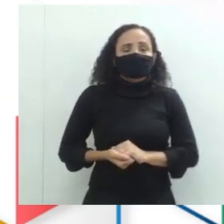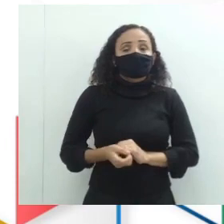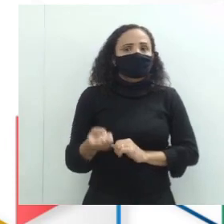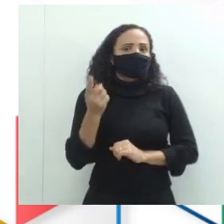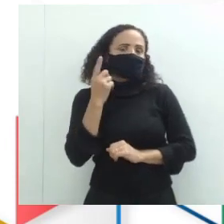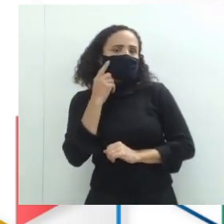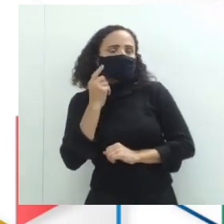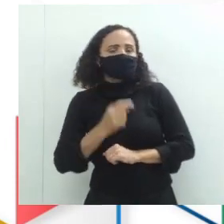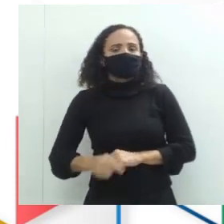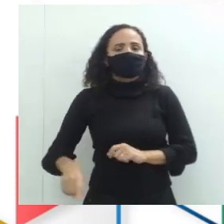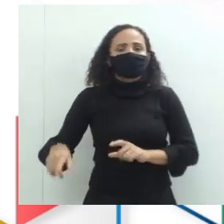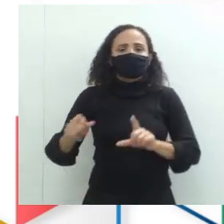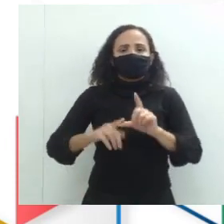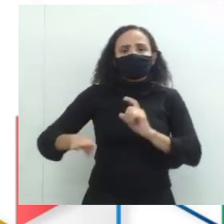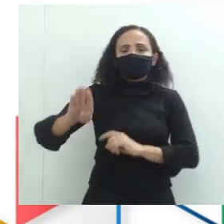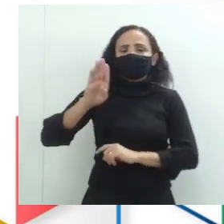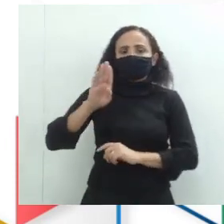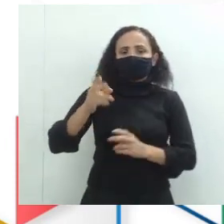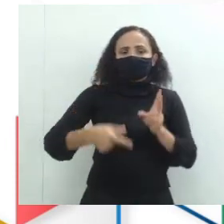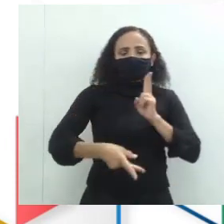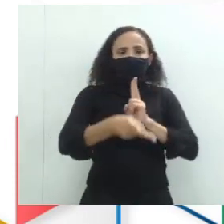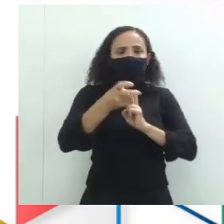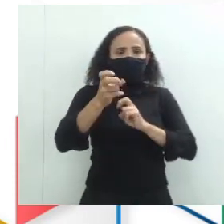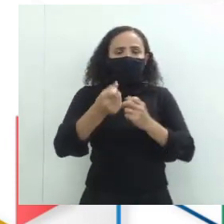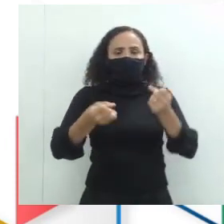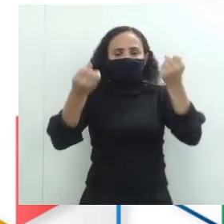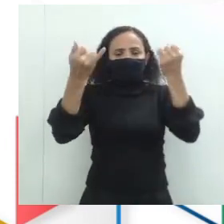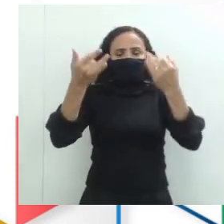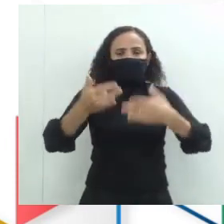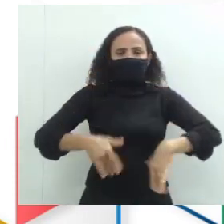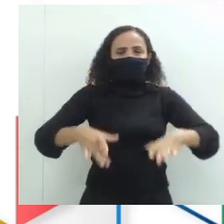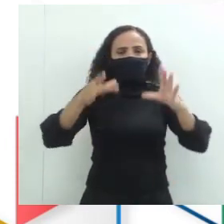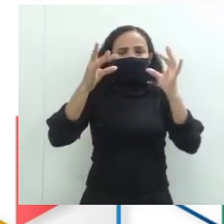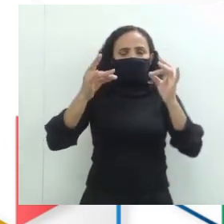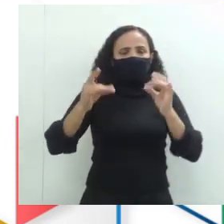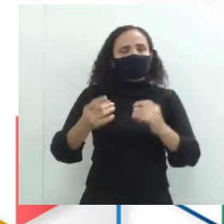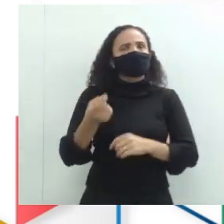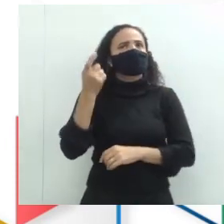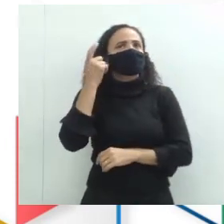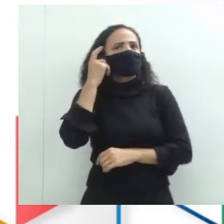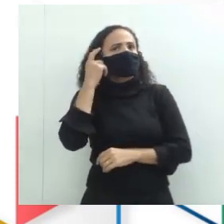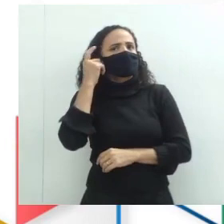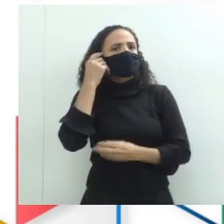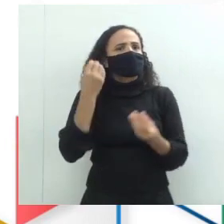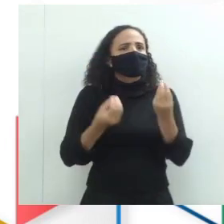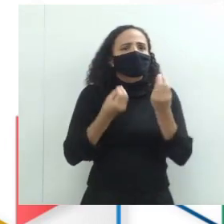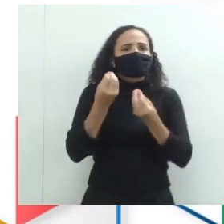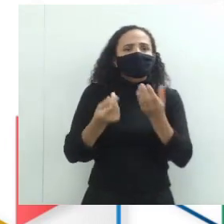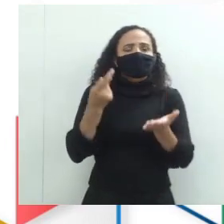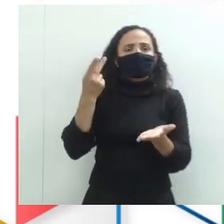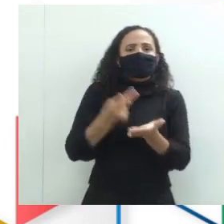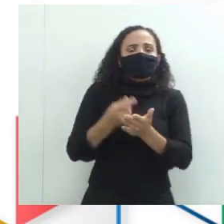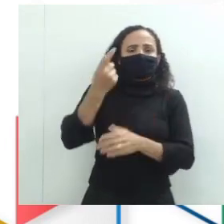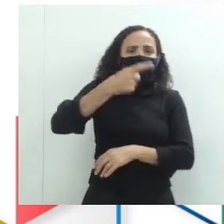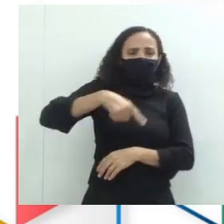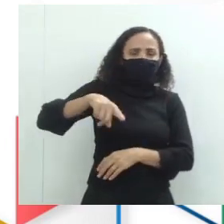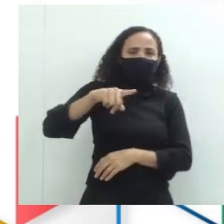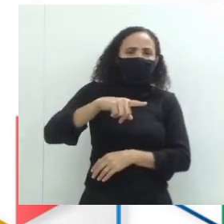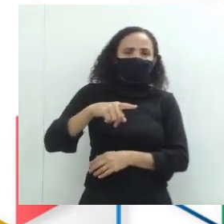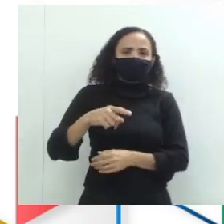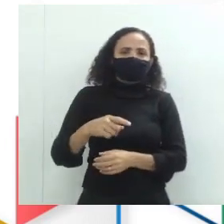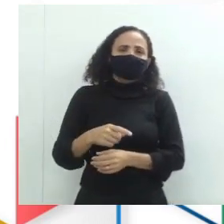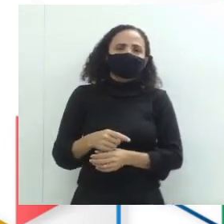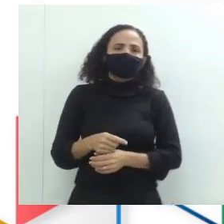Item B. Identifique e descreva o erro cometido. Aí eu fiz aí já a solução para vocês, ó. Preste